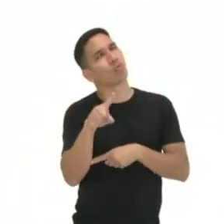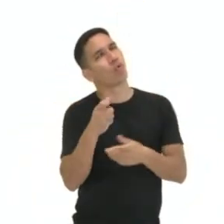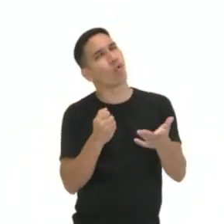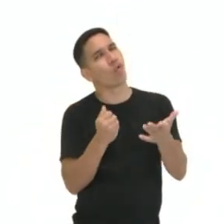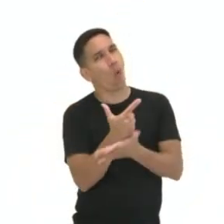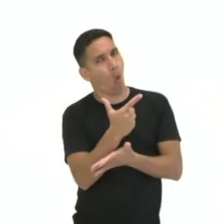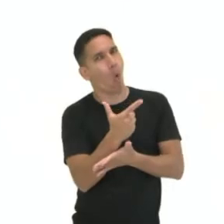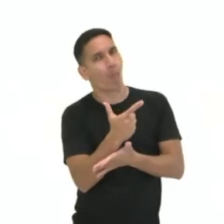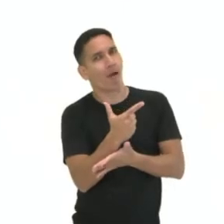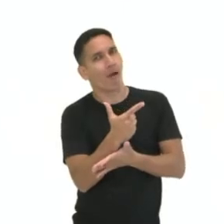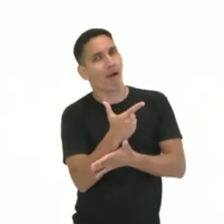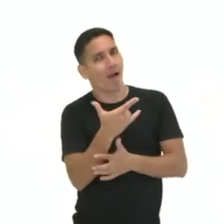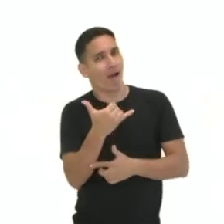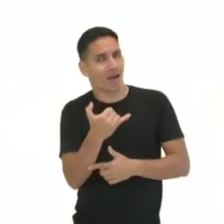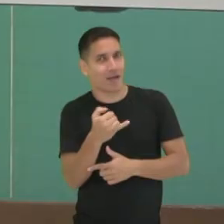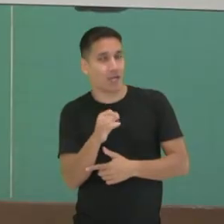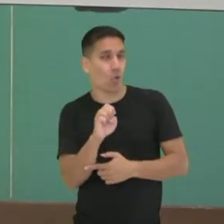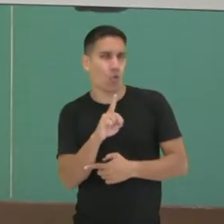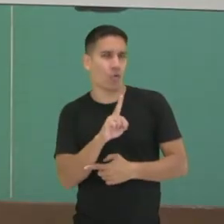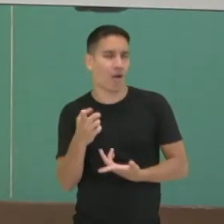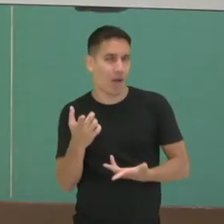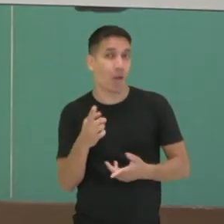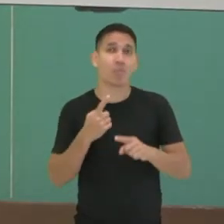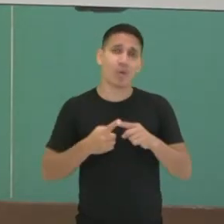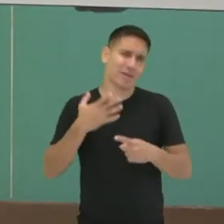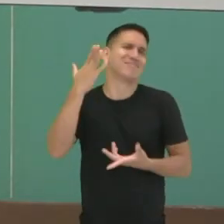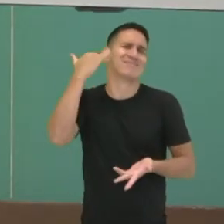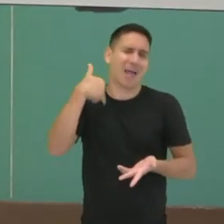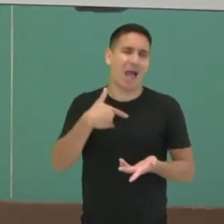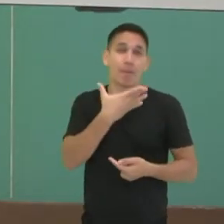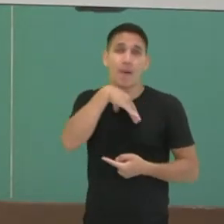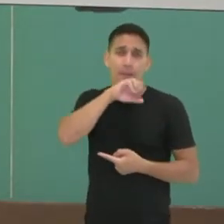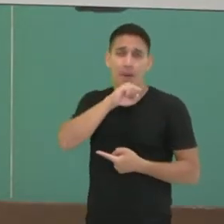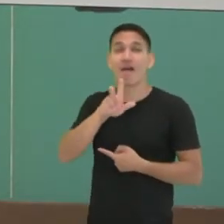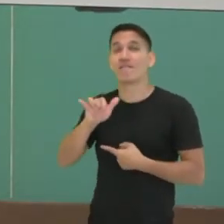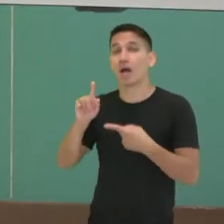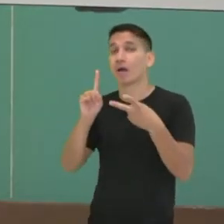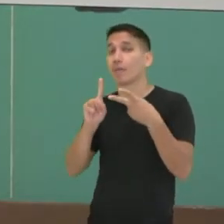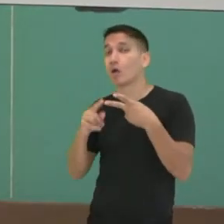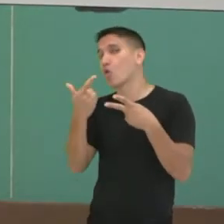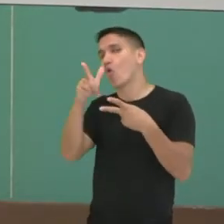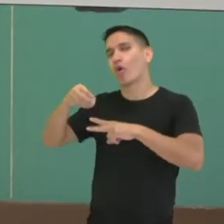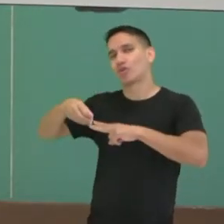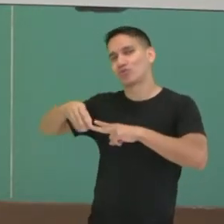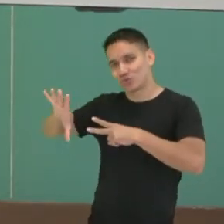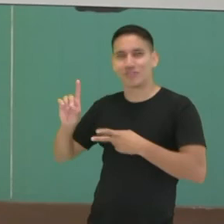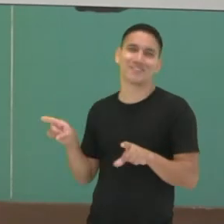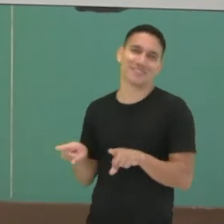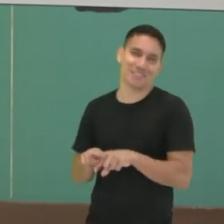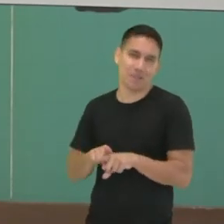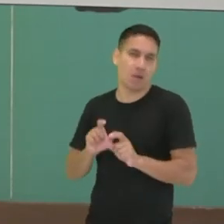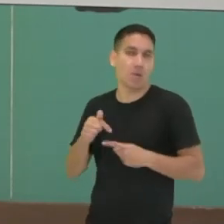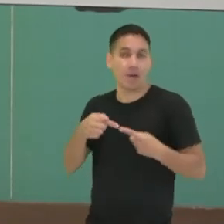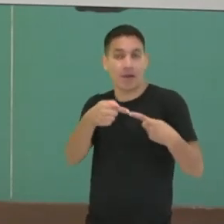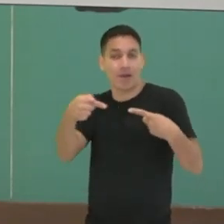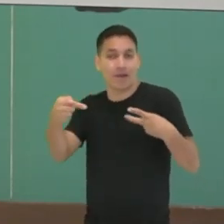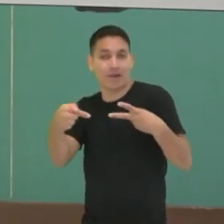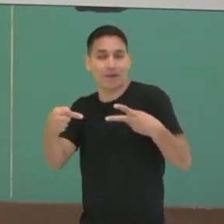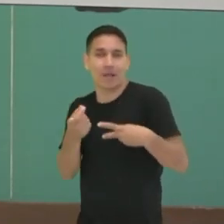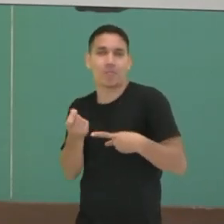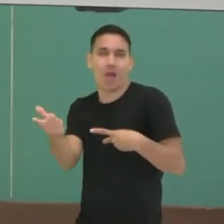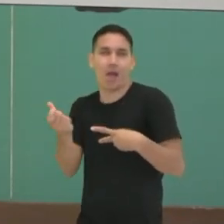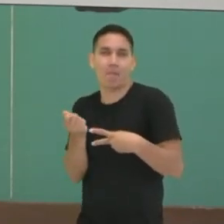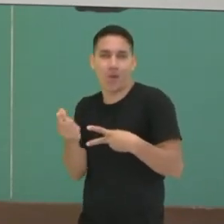caneta? Porque depois a gente sabe que o pai vai apresentar outras sugestões para que ela possa ganhar o dinheiro da semanada, né? Ao invés